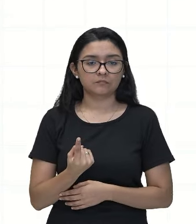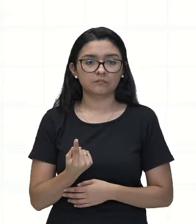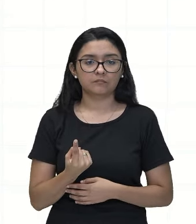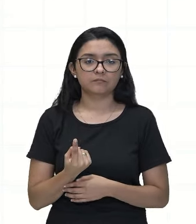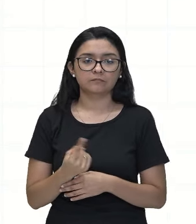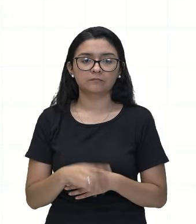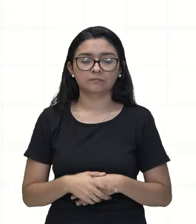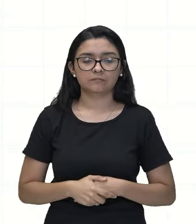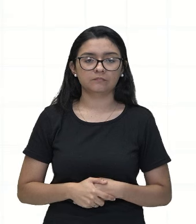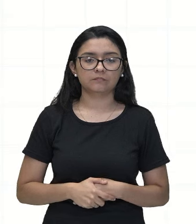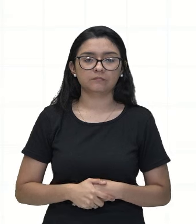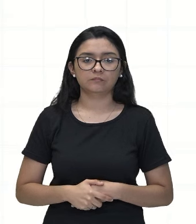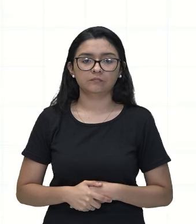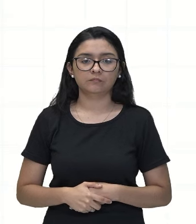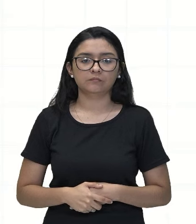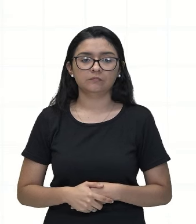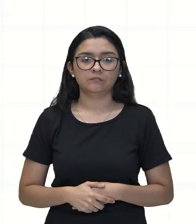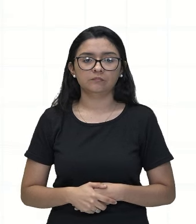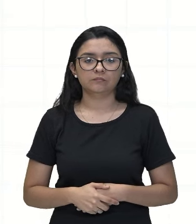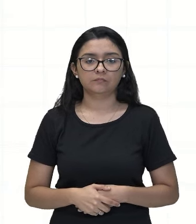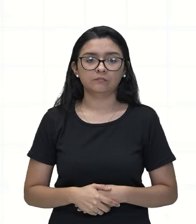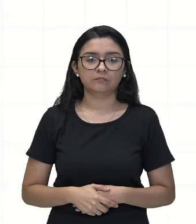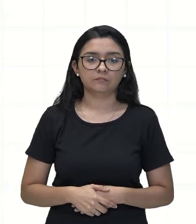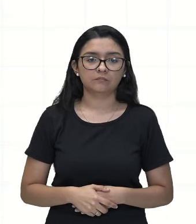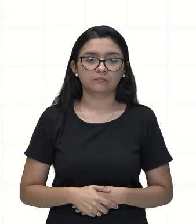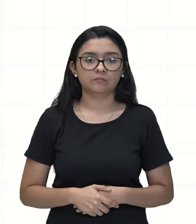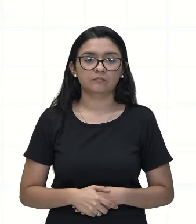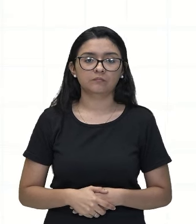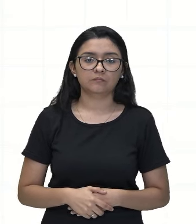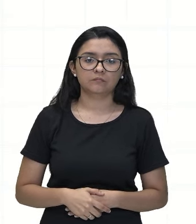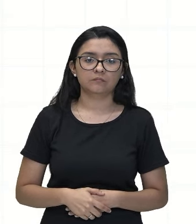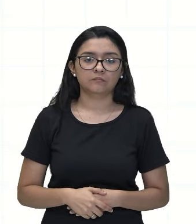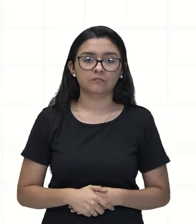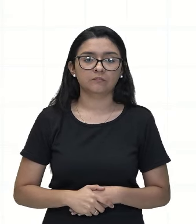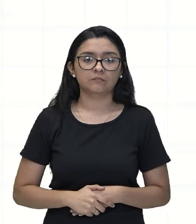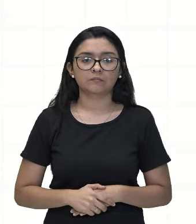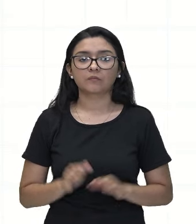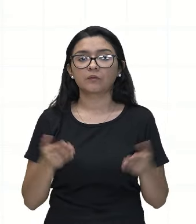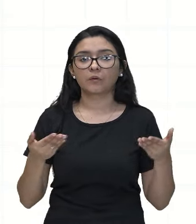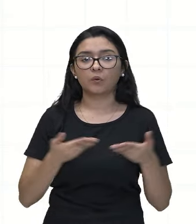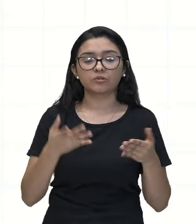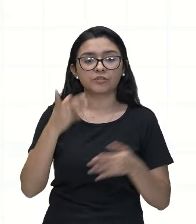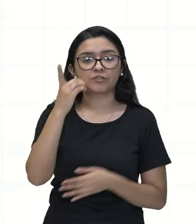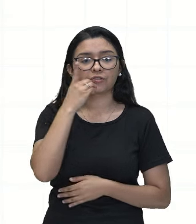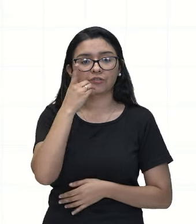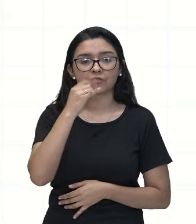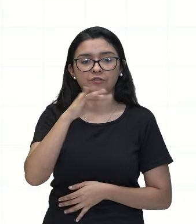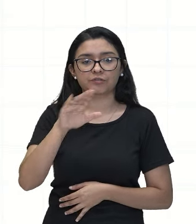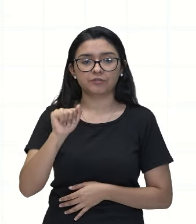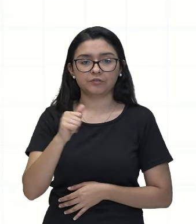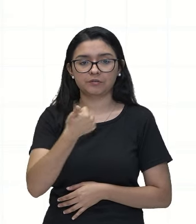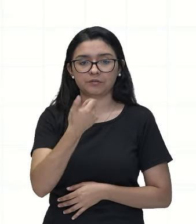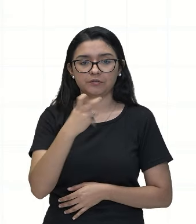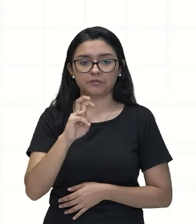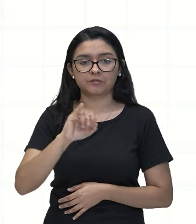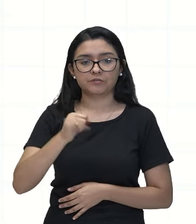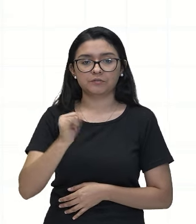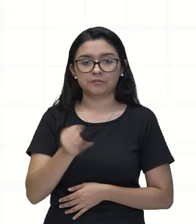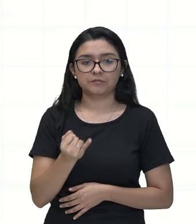singular agora se eu tiver esta palavrinha aqui ó hoje é dia 15 de